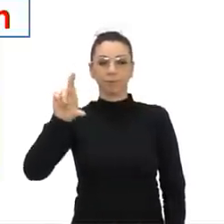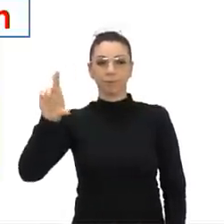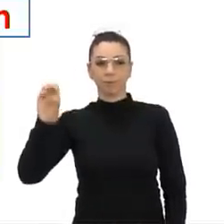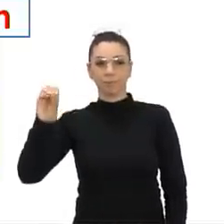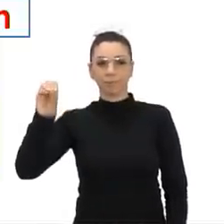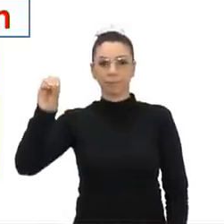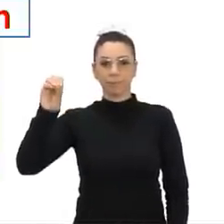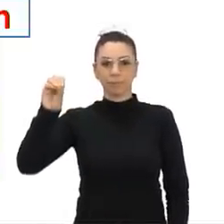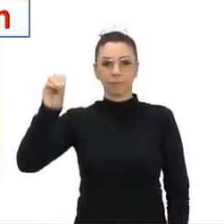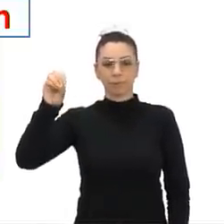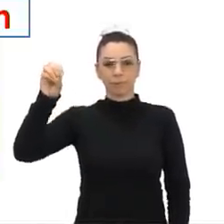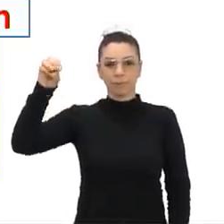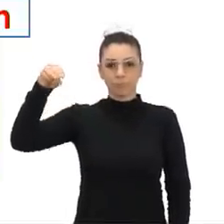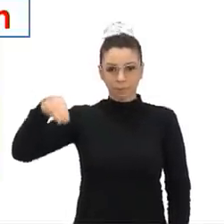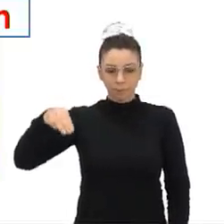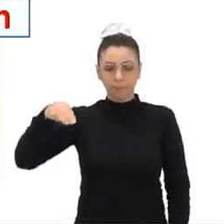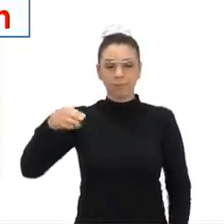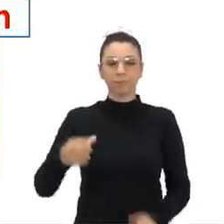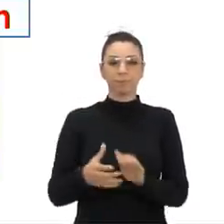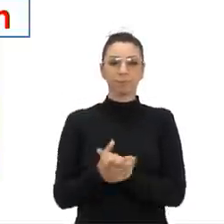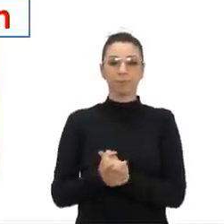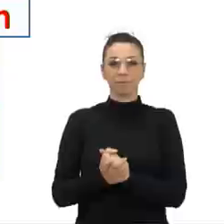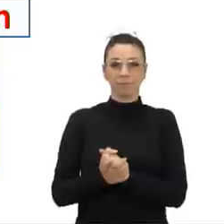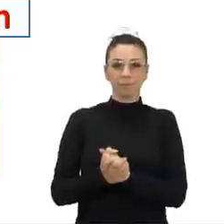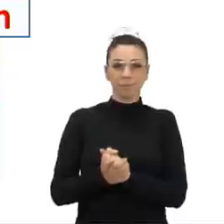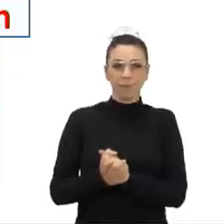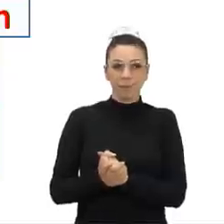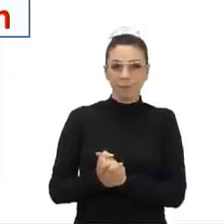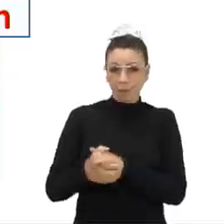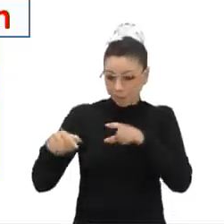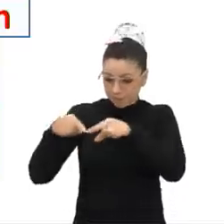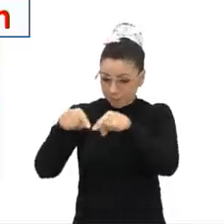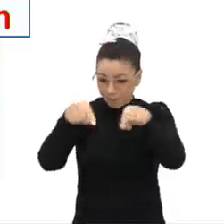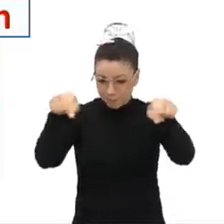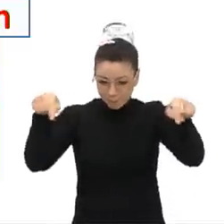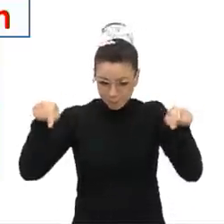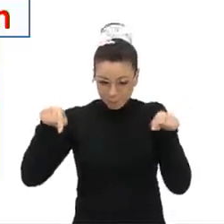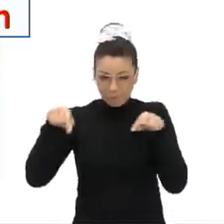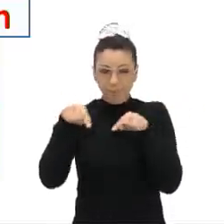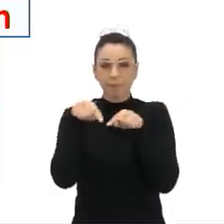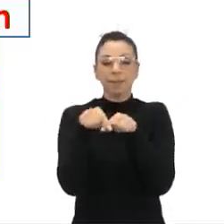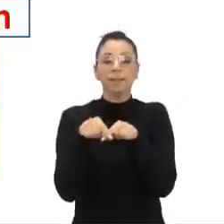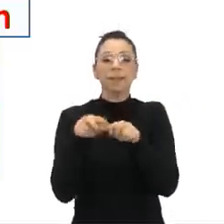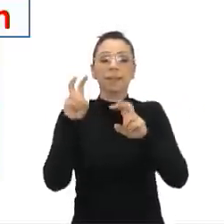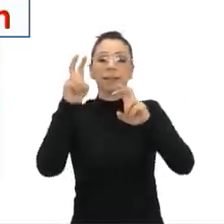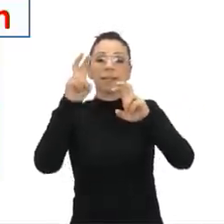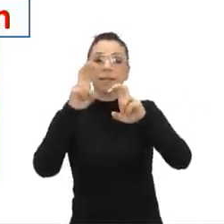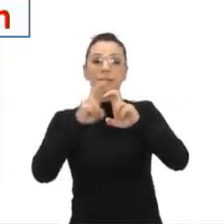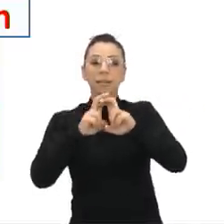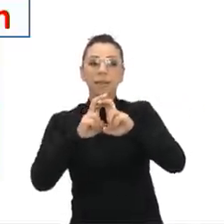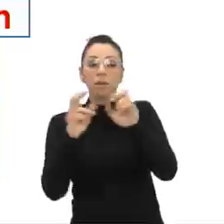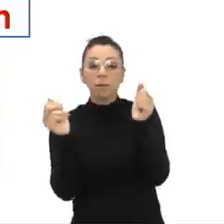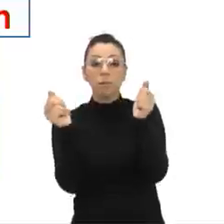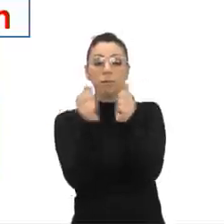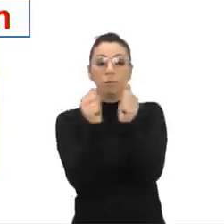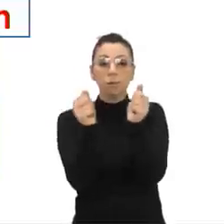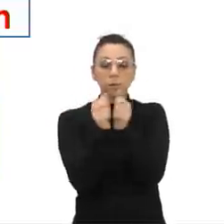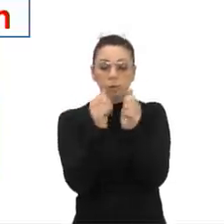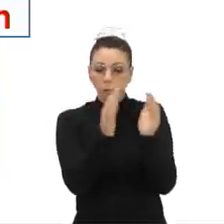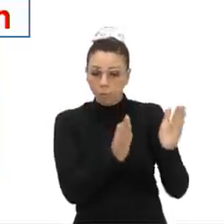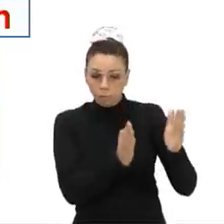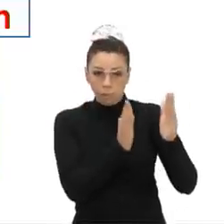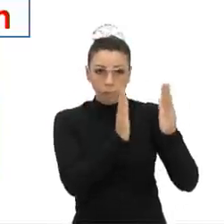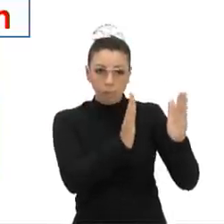embaixo nós temos uma sala de estar, mas observe, junto tem uma sala de